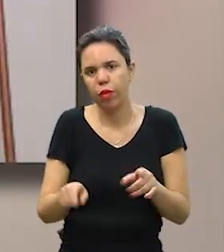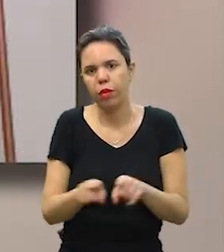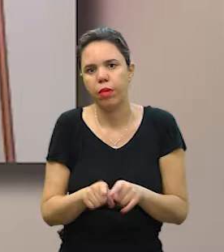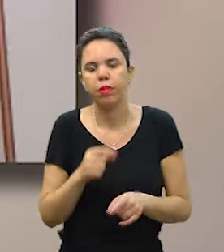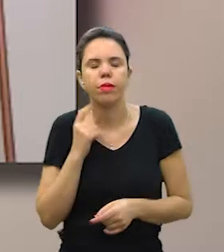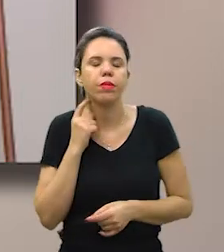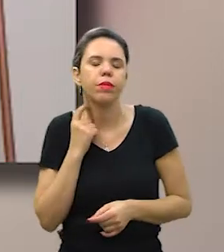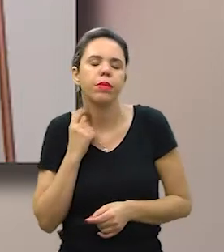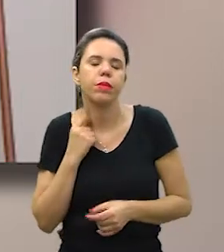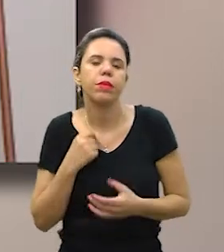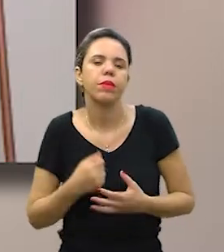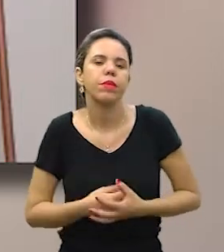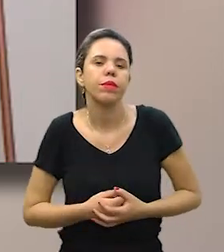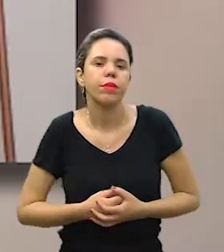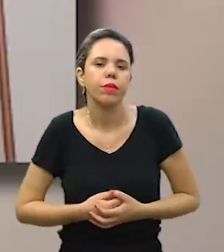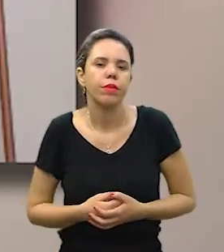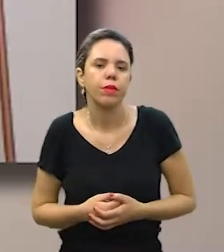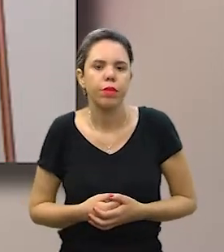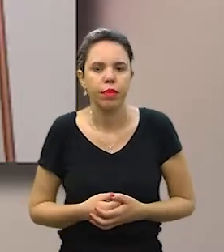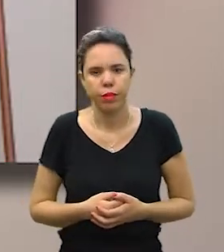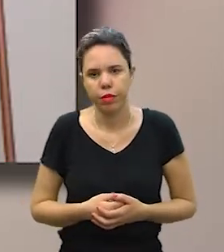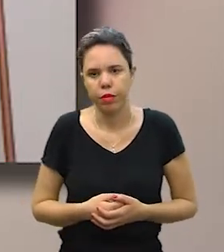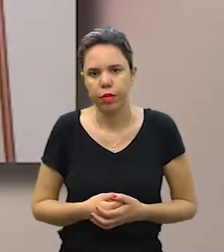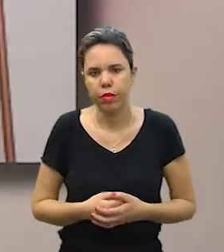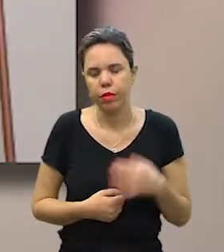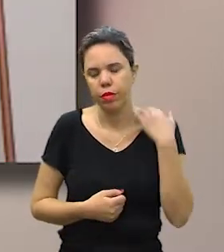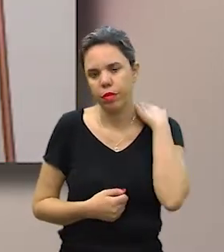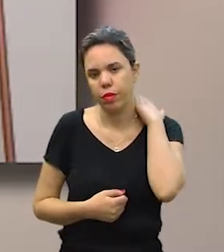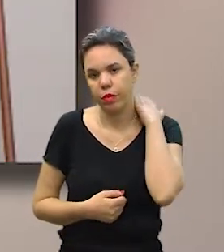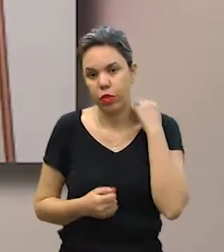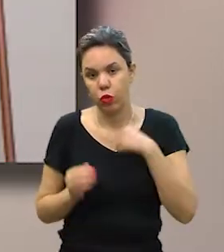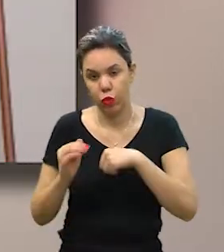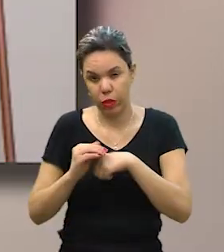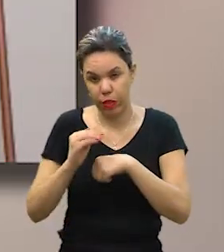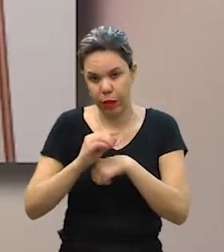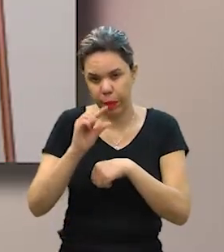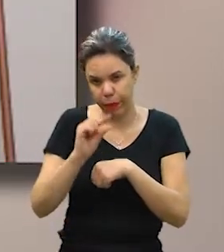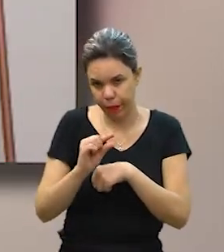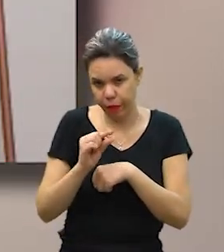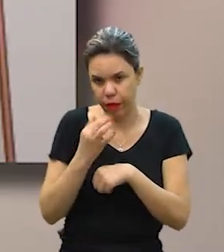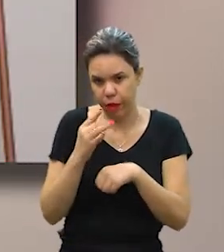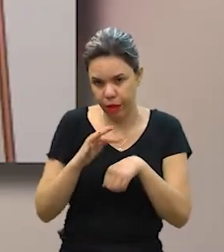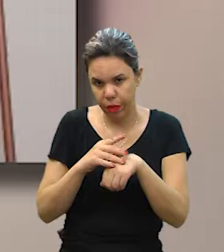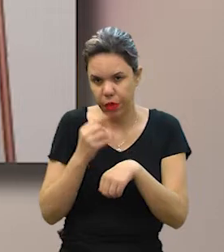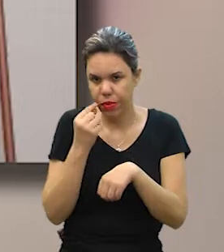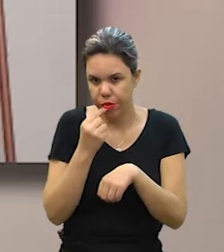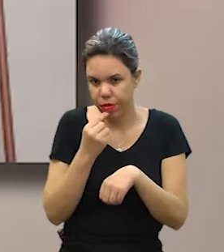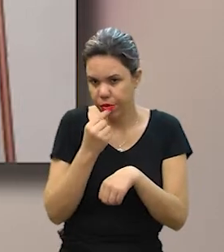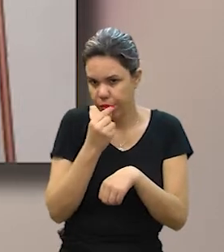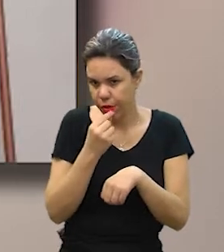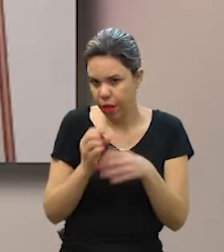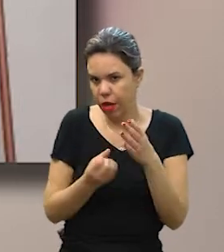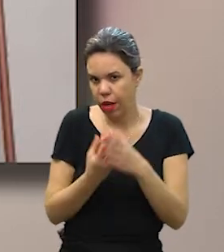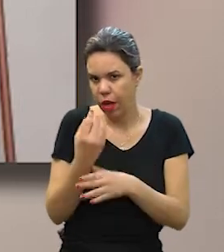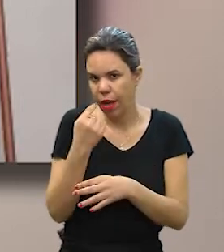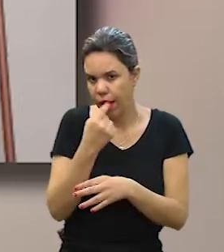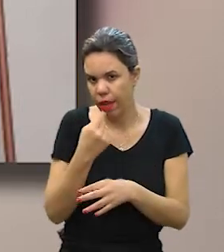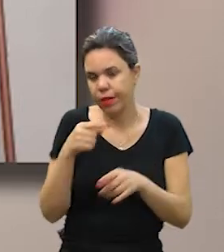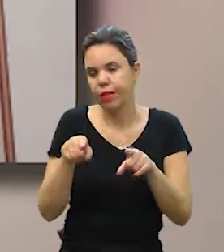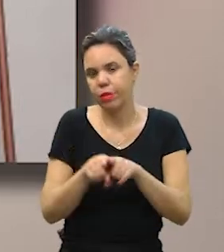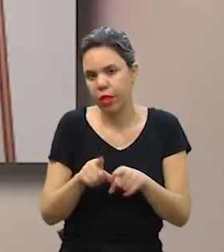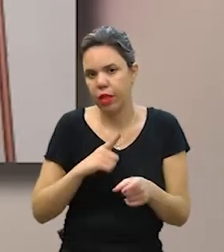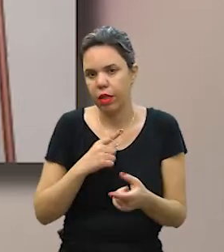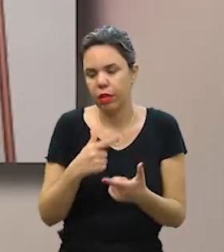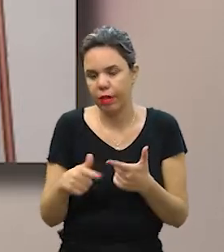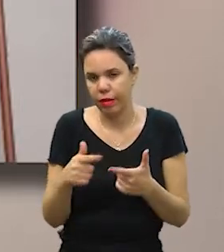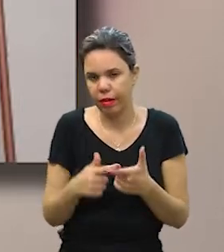chupeta. E esse sapinho, ele não acomete apenas a mucosa oral.